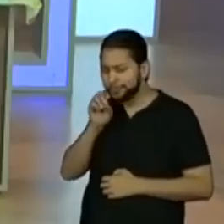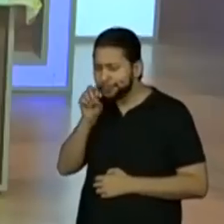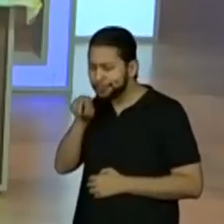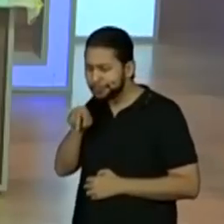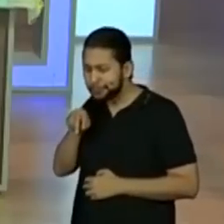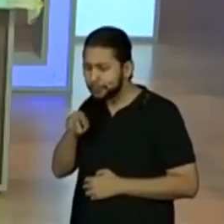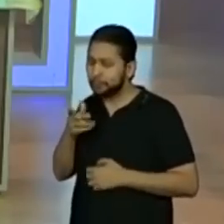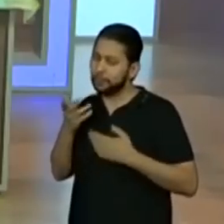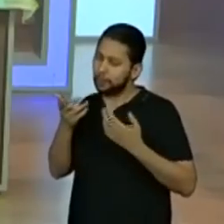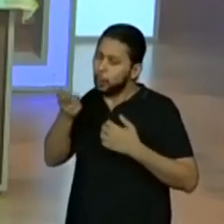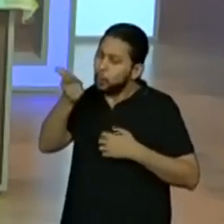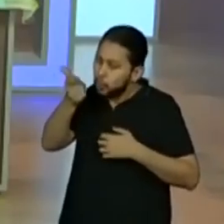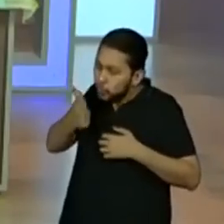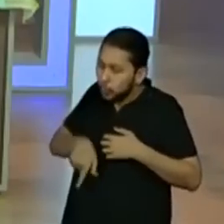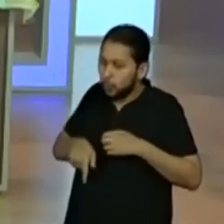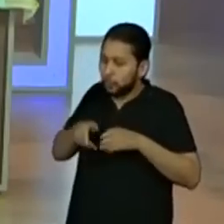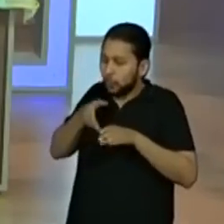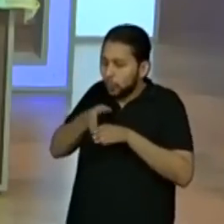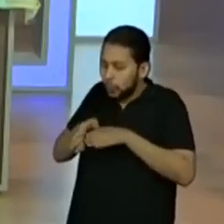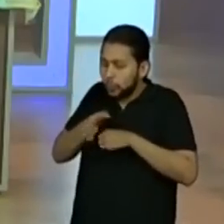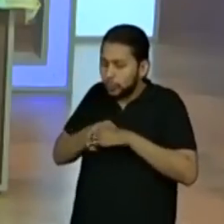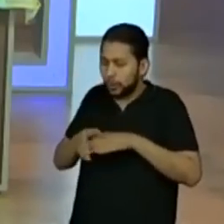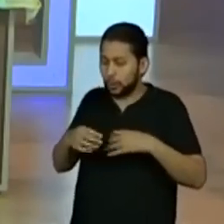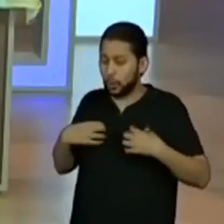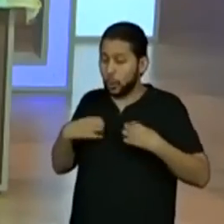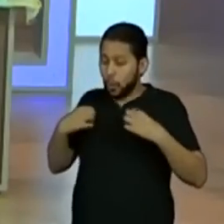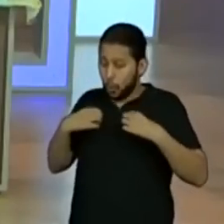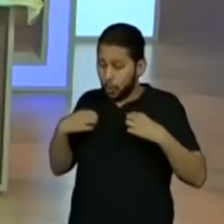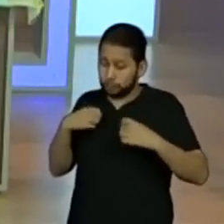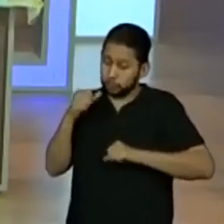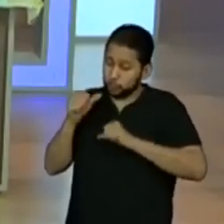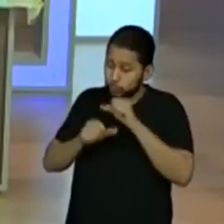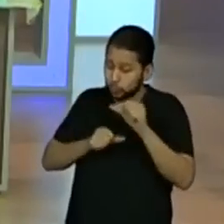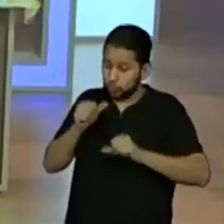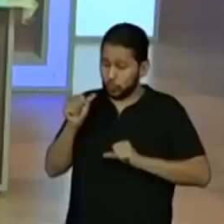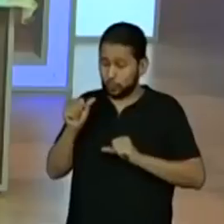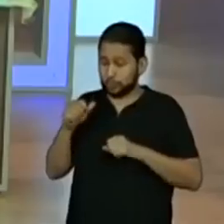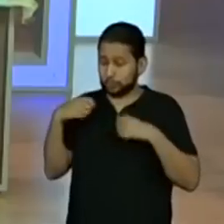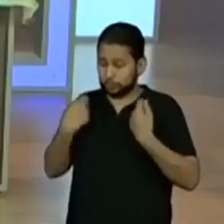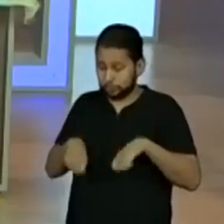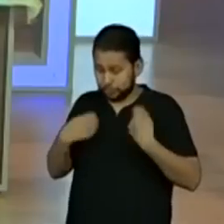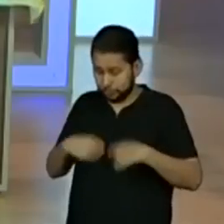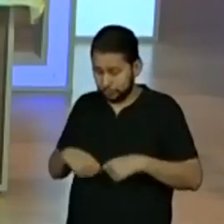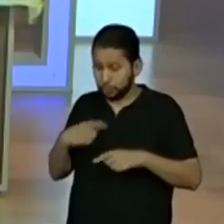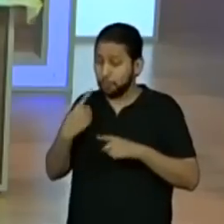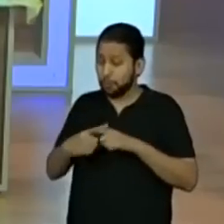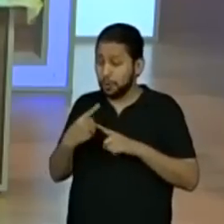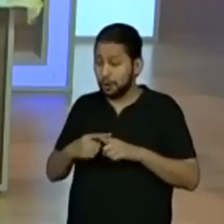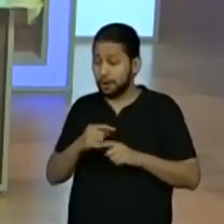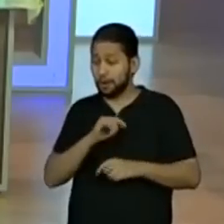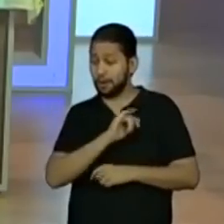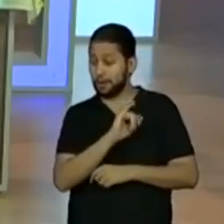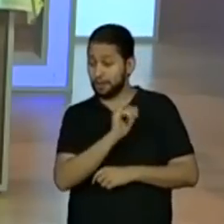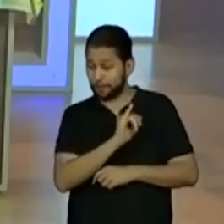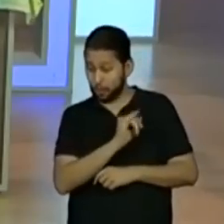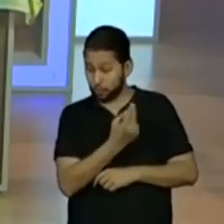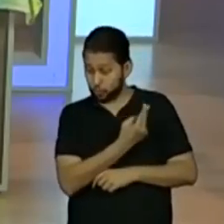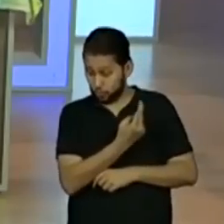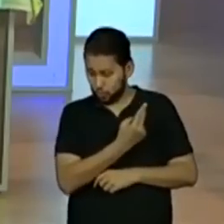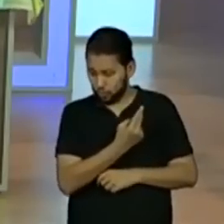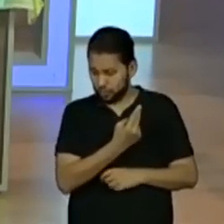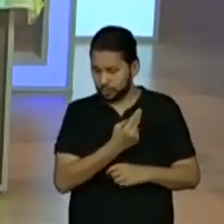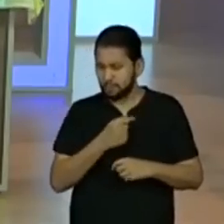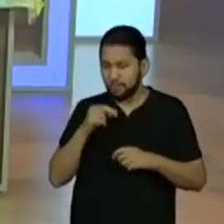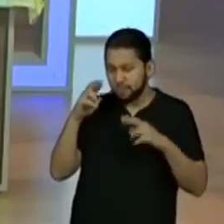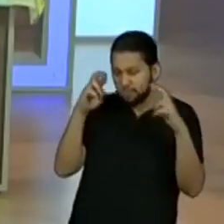dar mais um conselho. Troque de roupa com alguém que esteja na estrada, porque os seus 2 irmãos colocaram sentinelas para que,